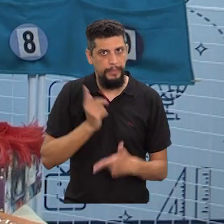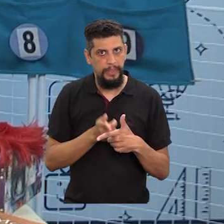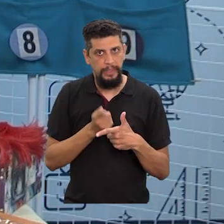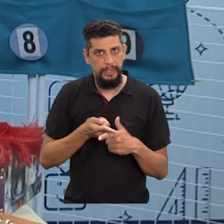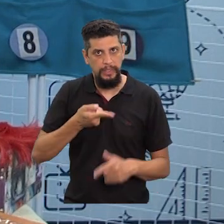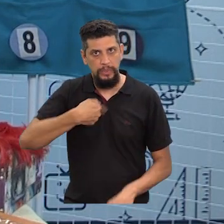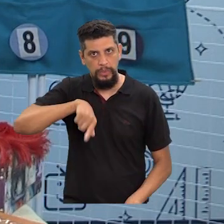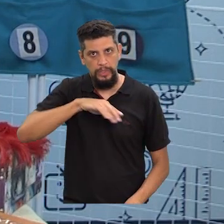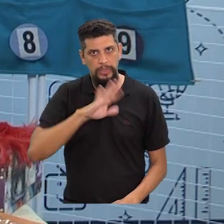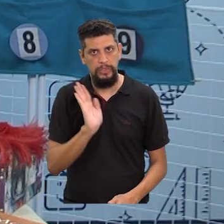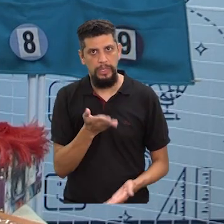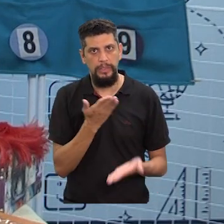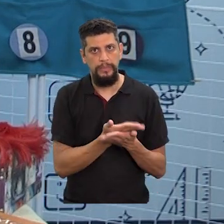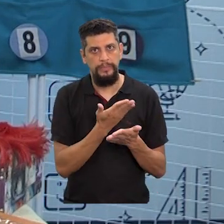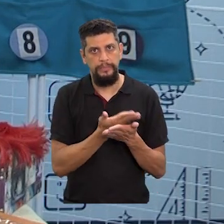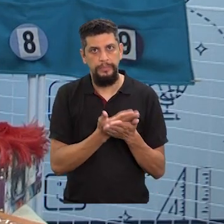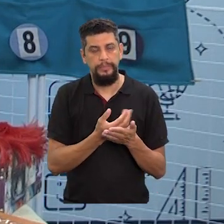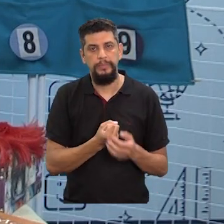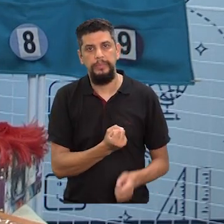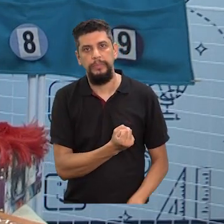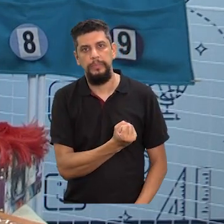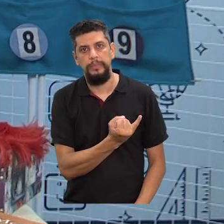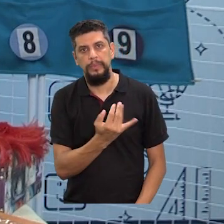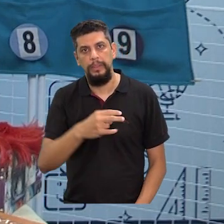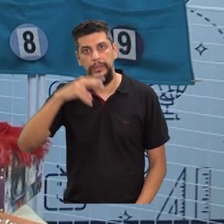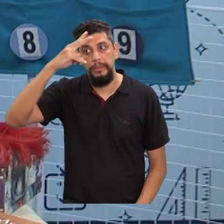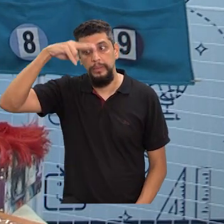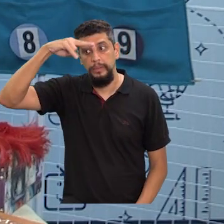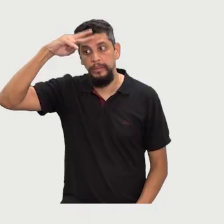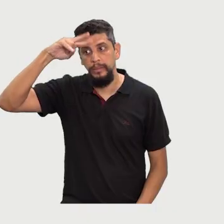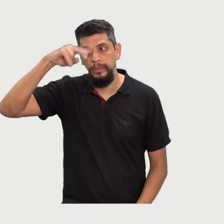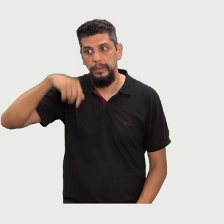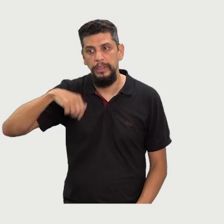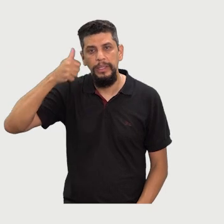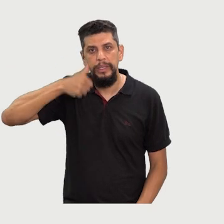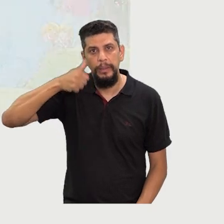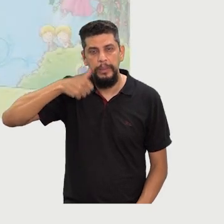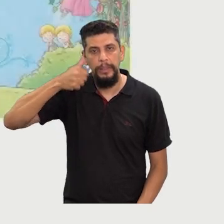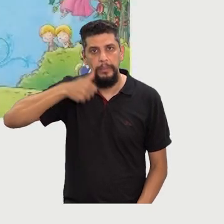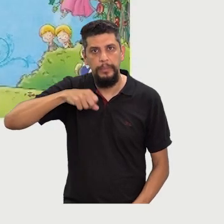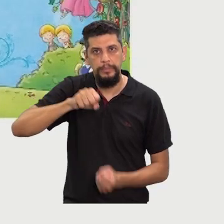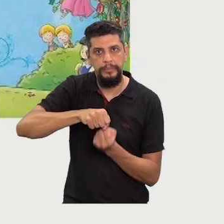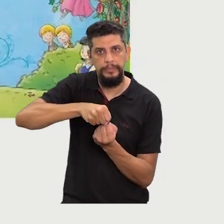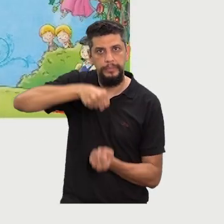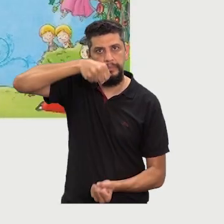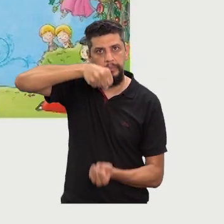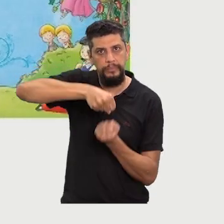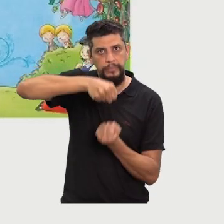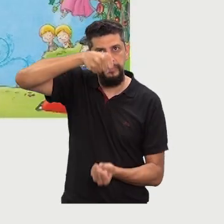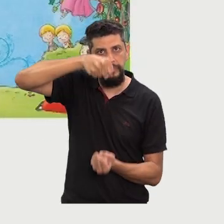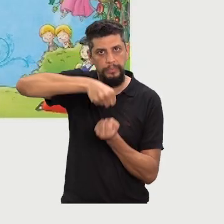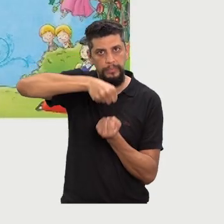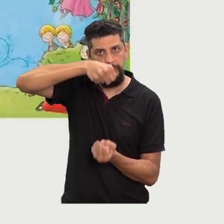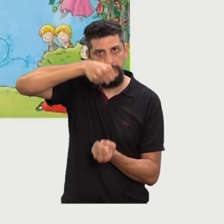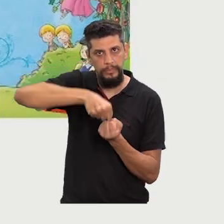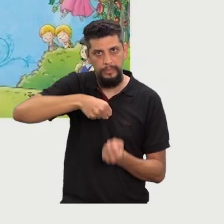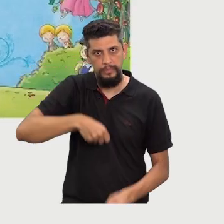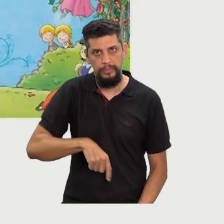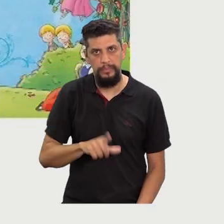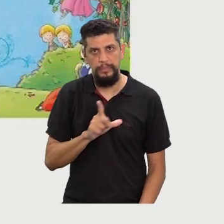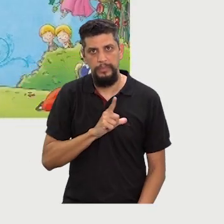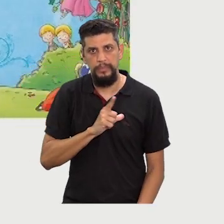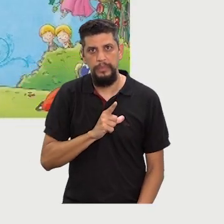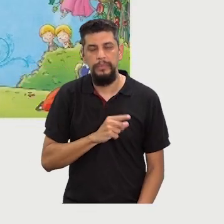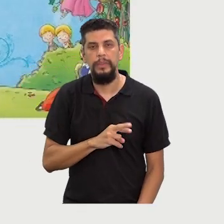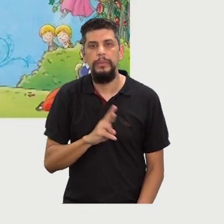quê? Porque nós já trabalhamos algumas histórias assim, por exemplo, quem lembra da nossa tecelã? E quem lembra desse livro que escondia